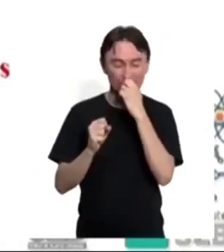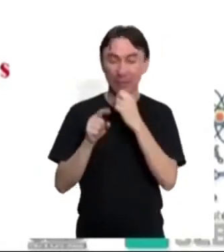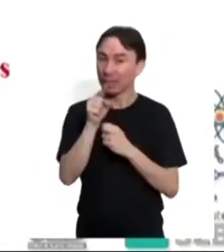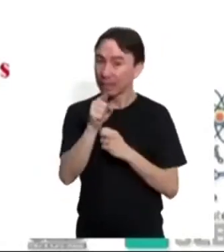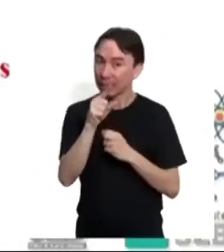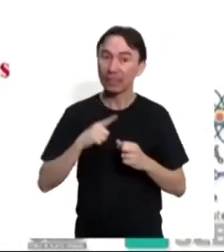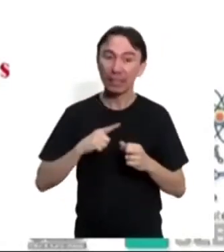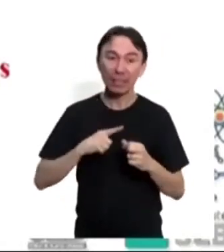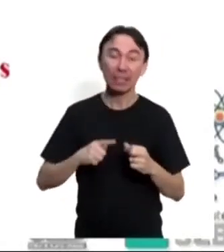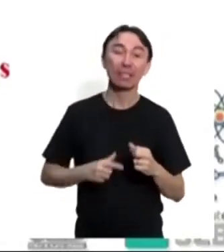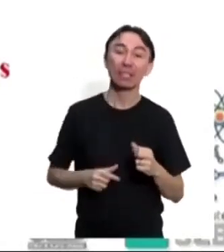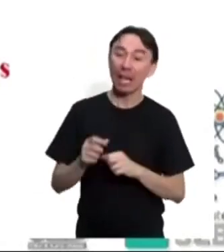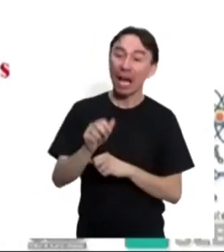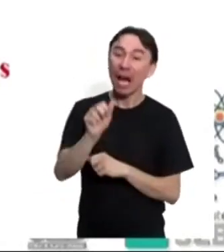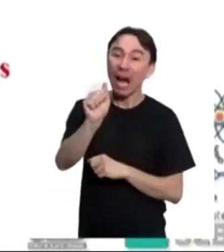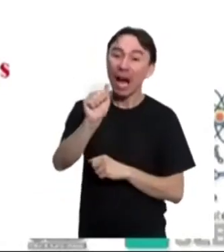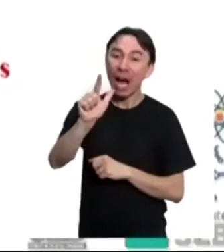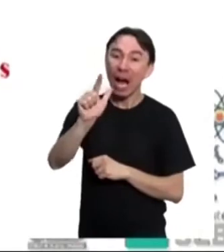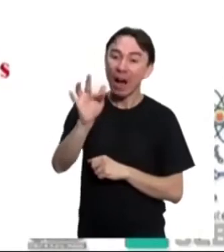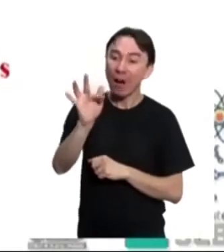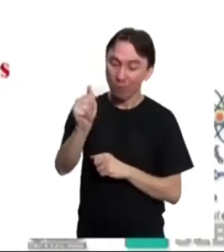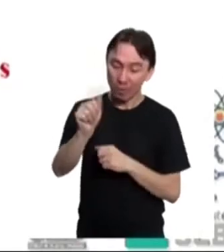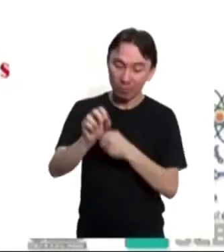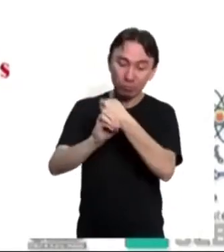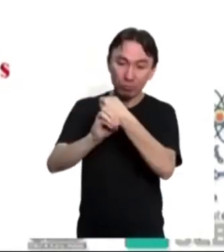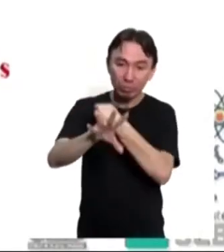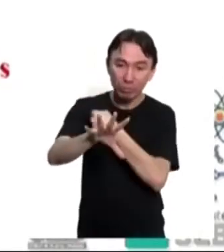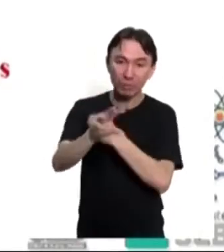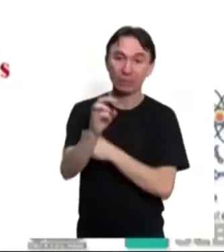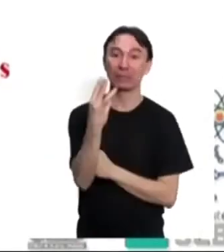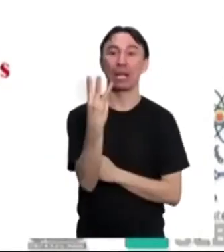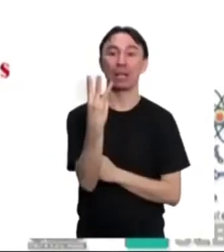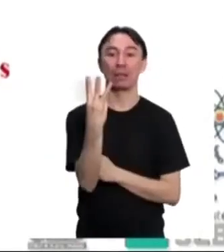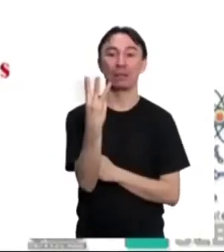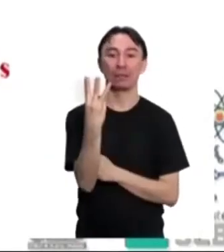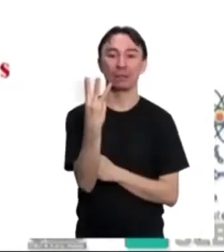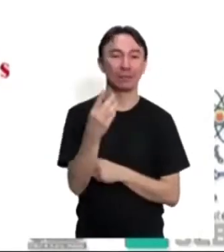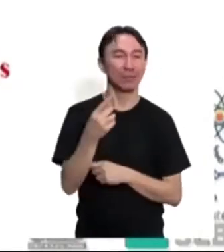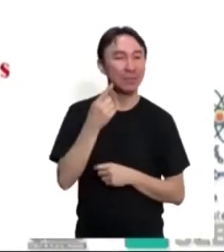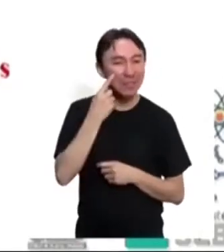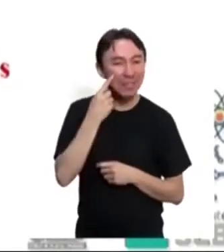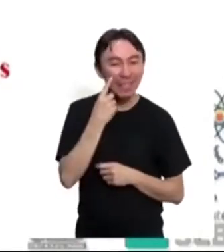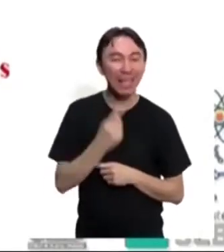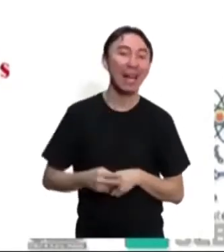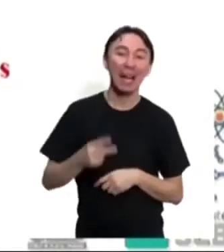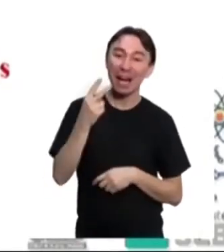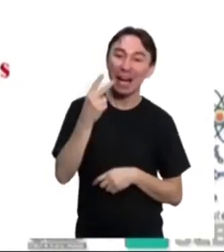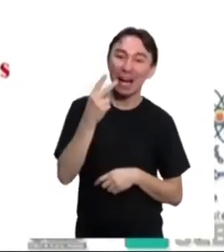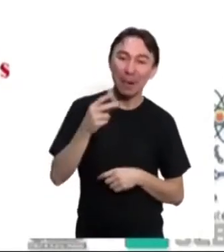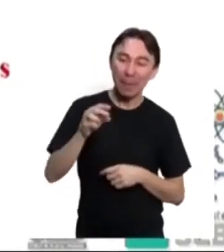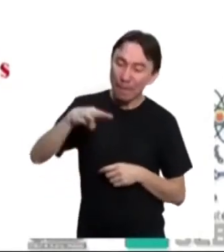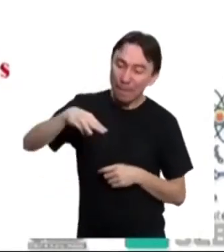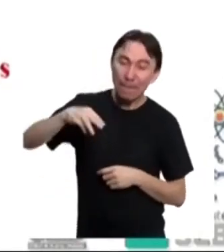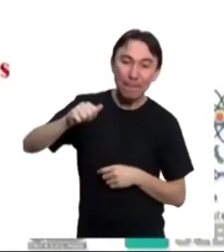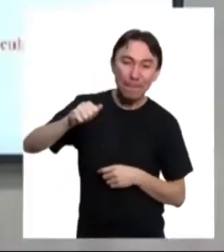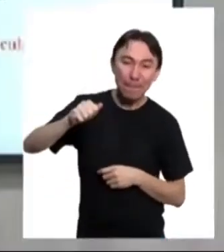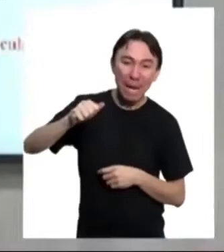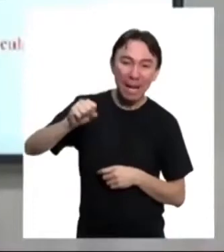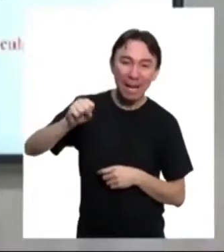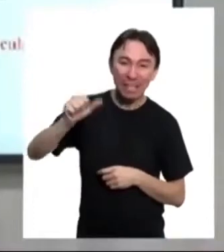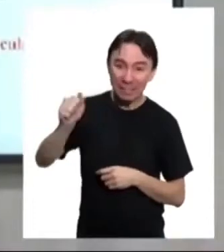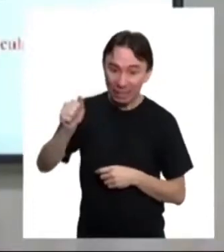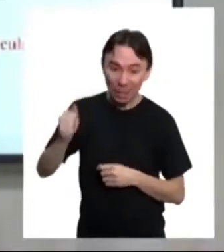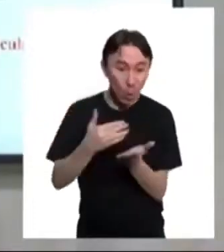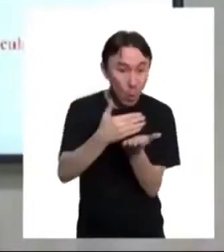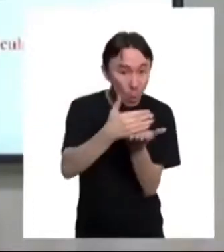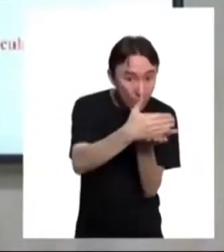3 alfas. Entenderam? Observem que a massa que está no início tem que estar toda no final. Você